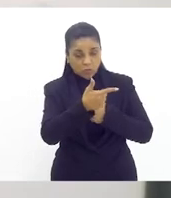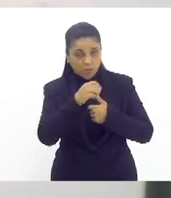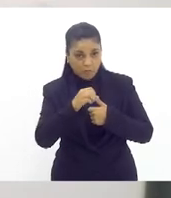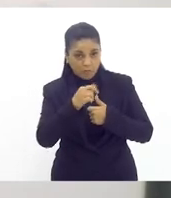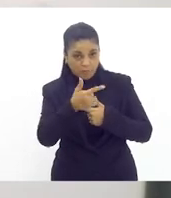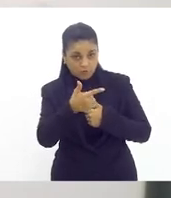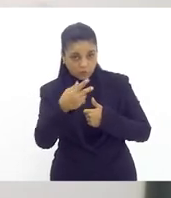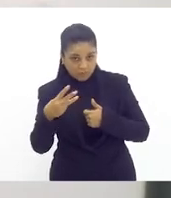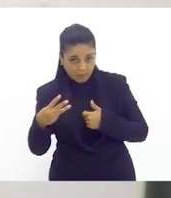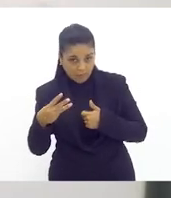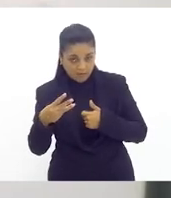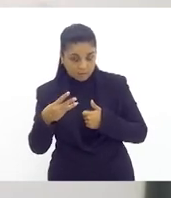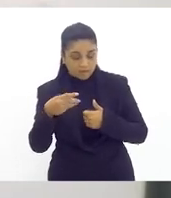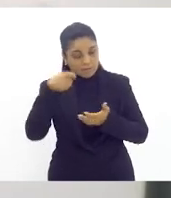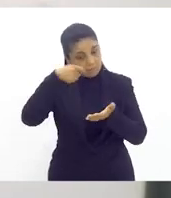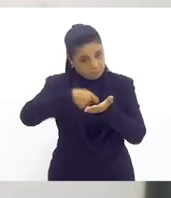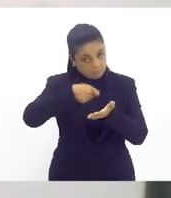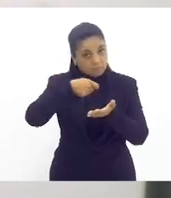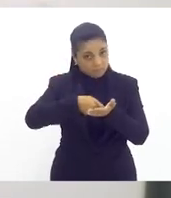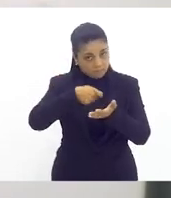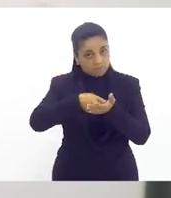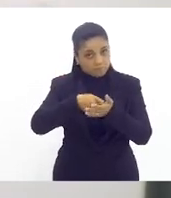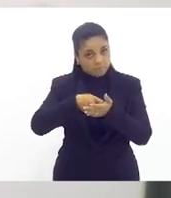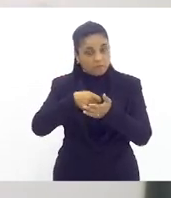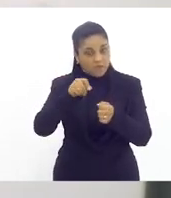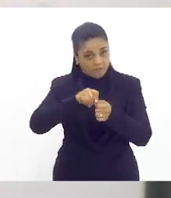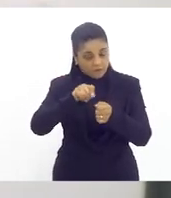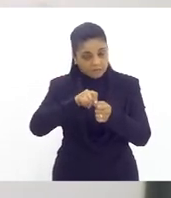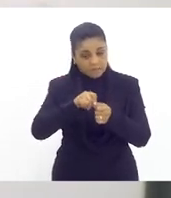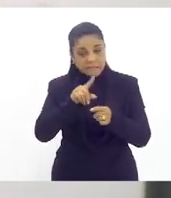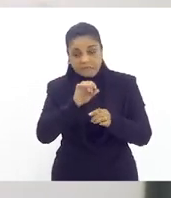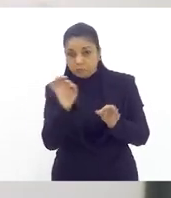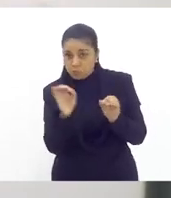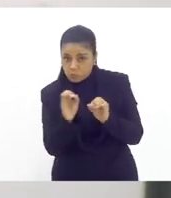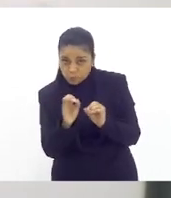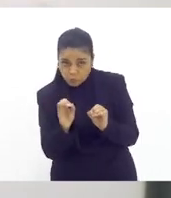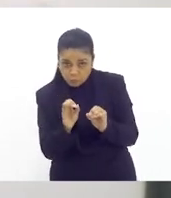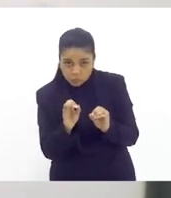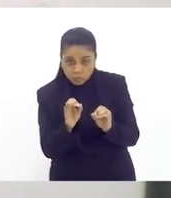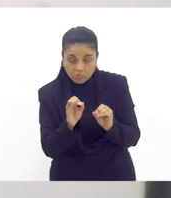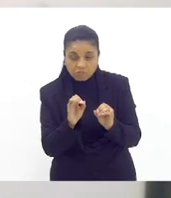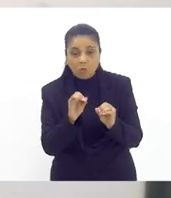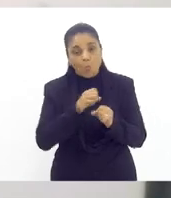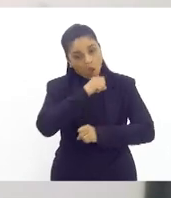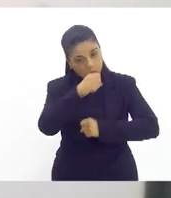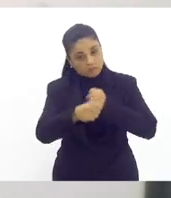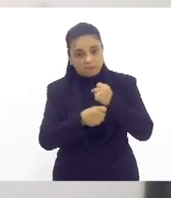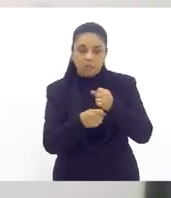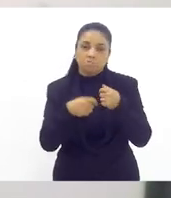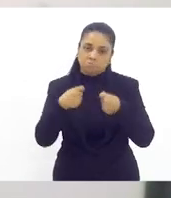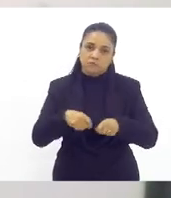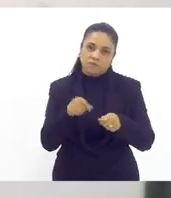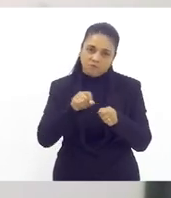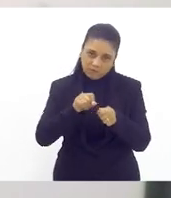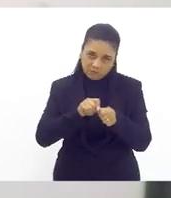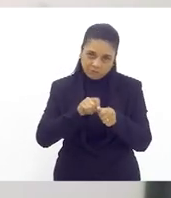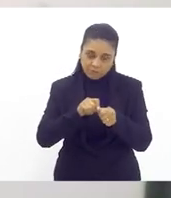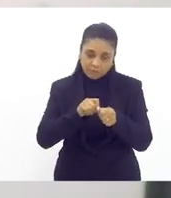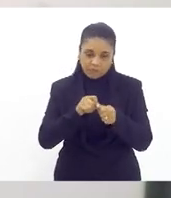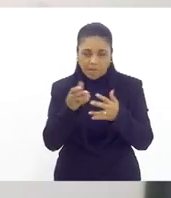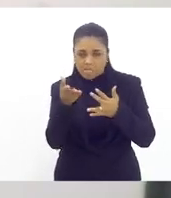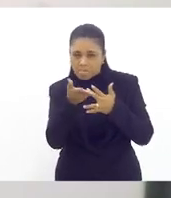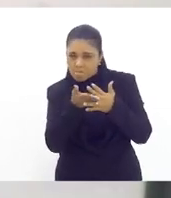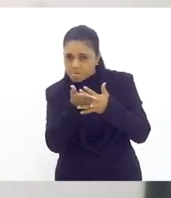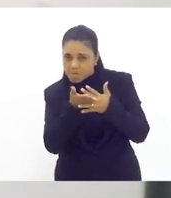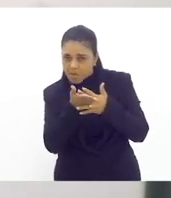exigindo que isso passa a ser feito então você não fez vai ter que fazer até o ano que vem até o meio do